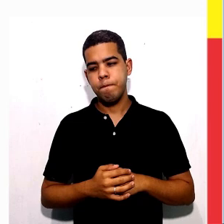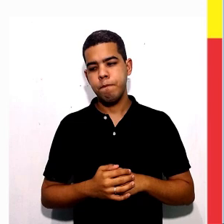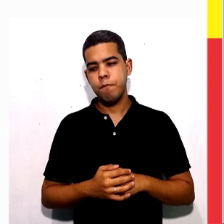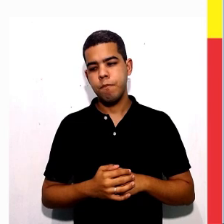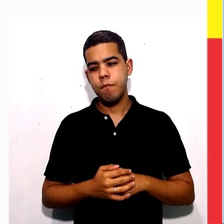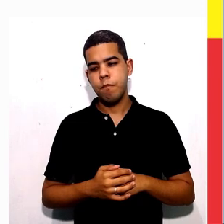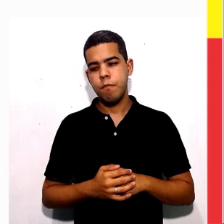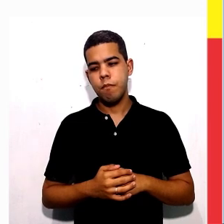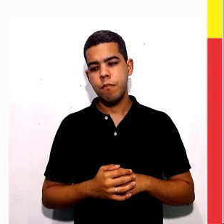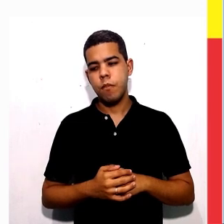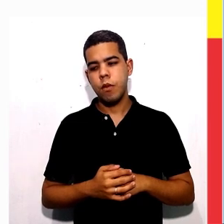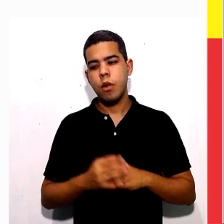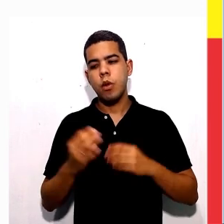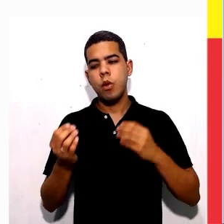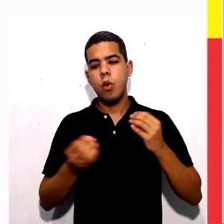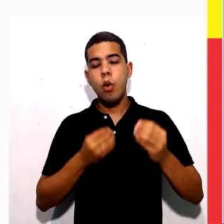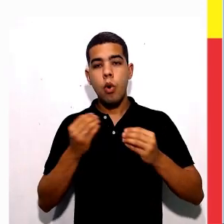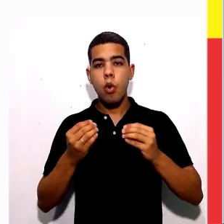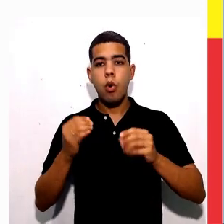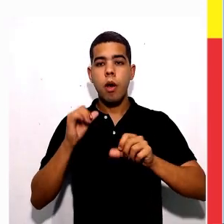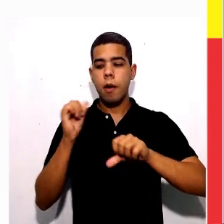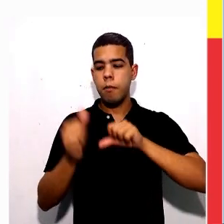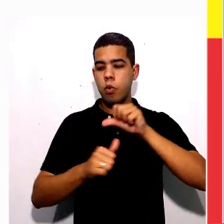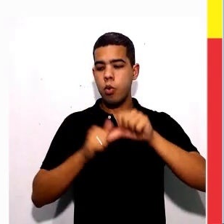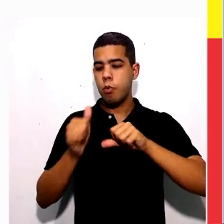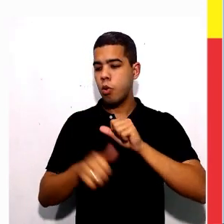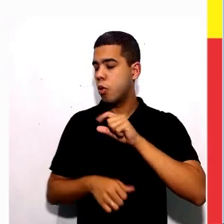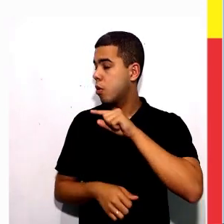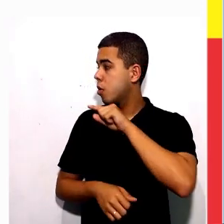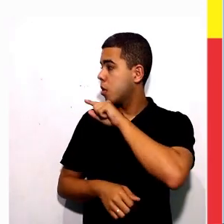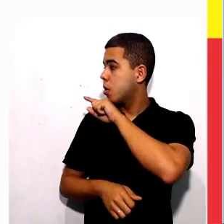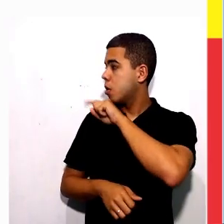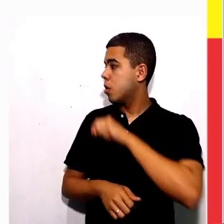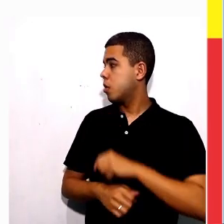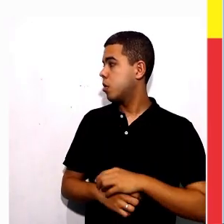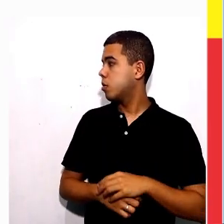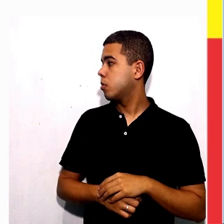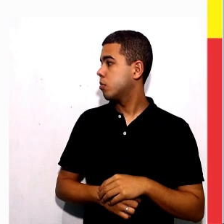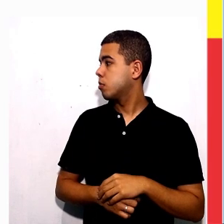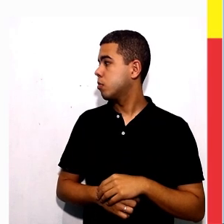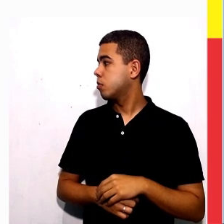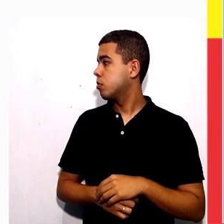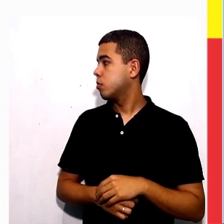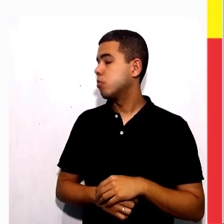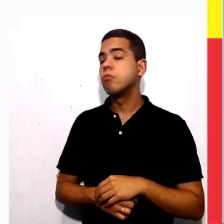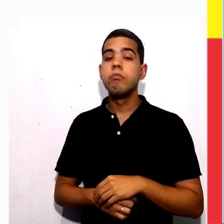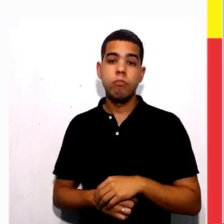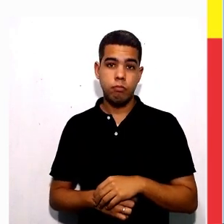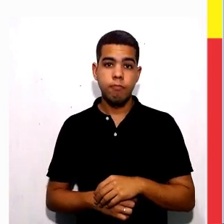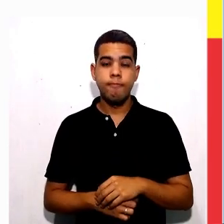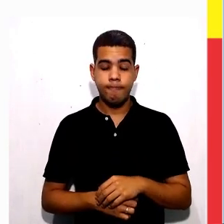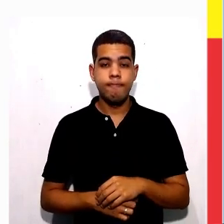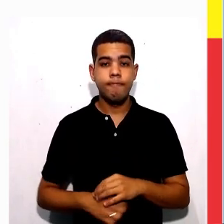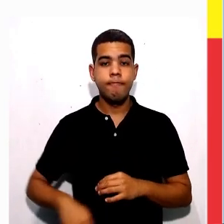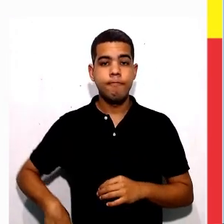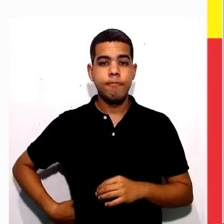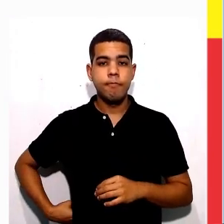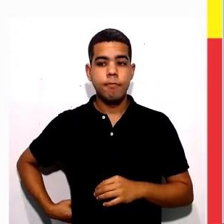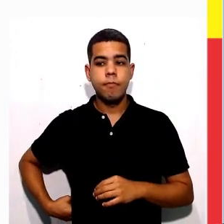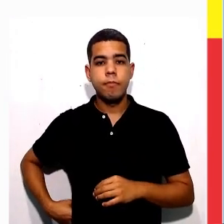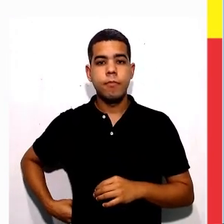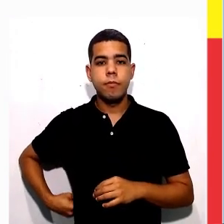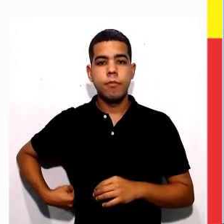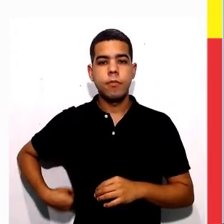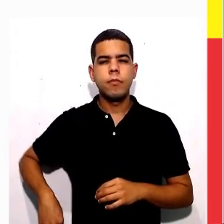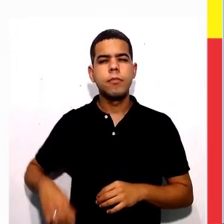vezes 4 é 4 ao quadrado. 1 vezes 4 é 1 vezes 4 elevado a 1. E 1 vai ser 4 elevado a 0. Observe aí